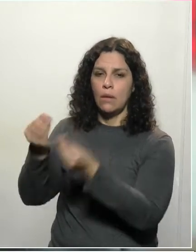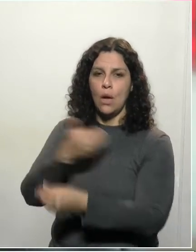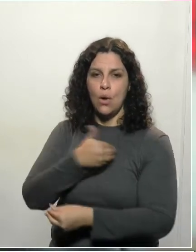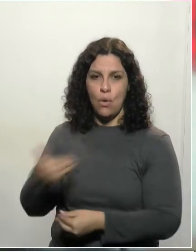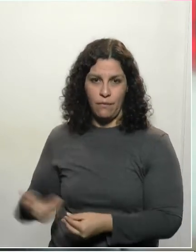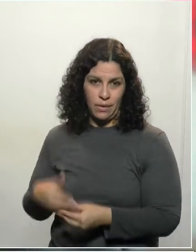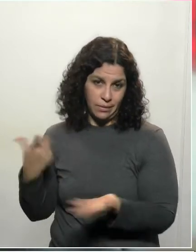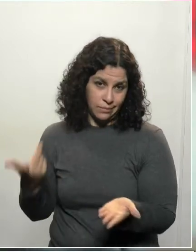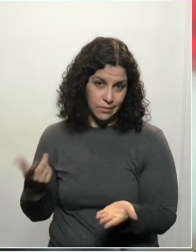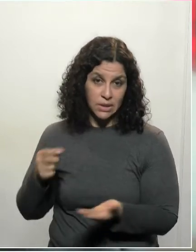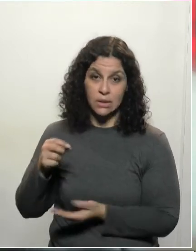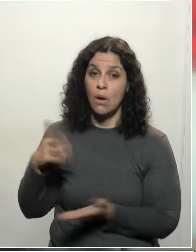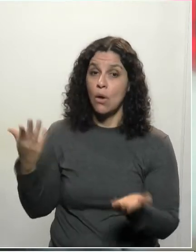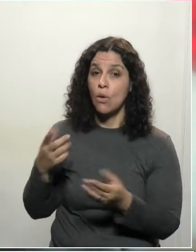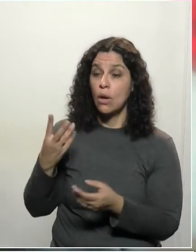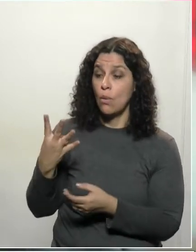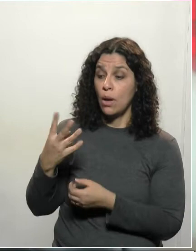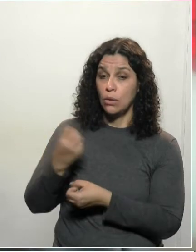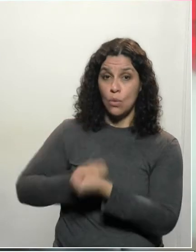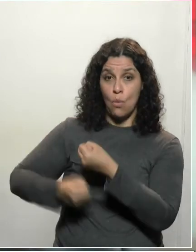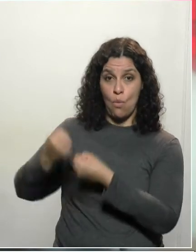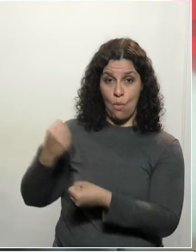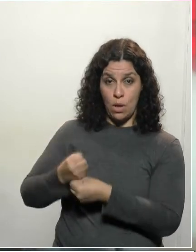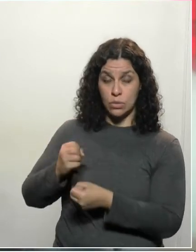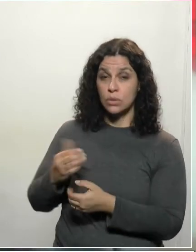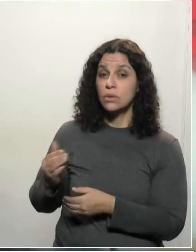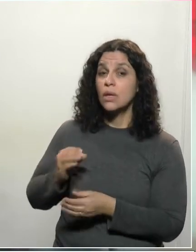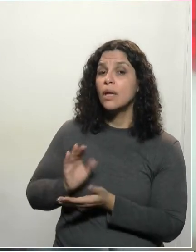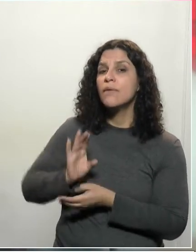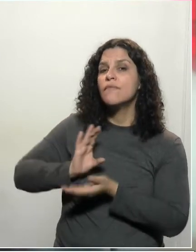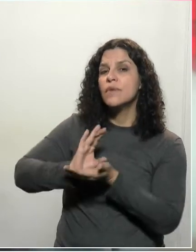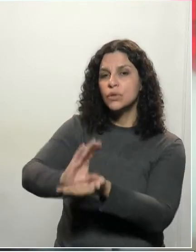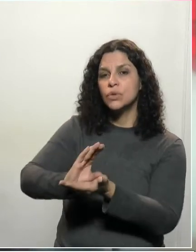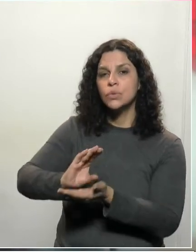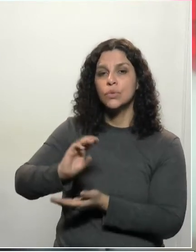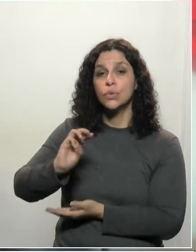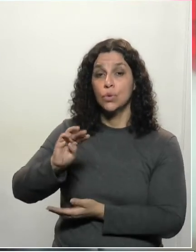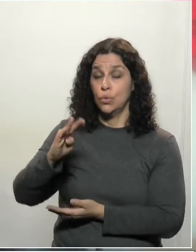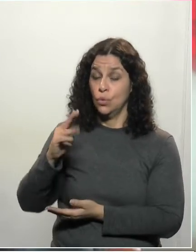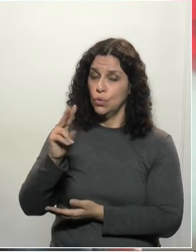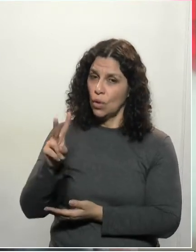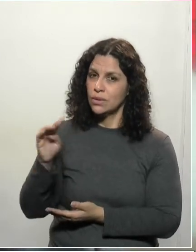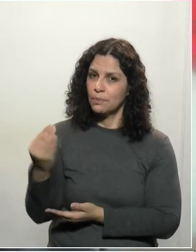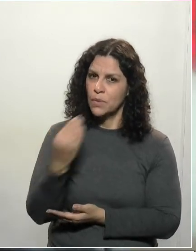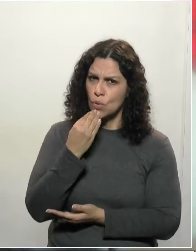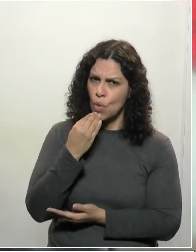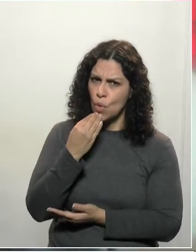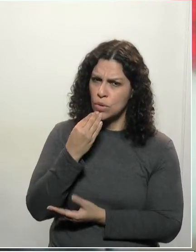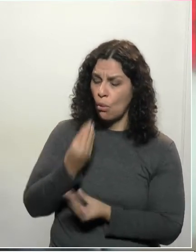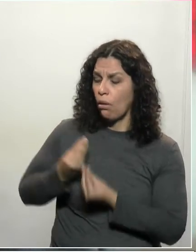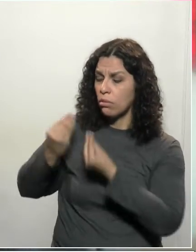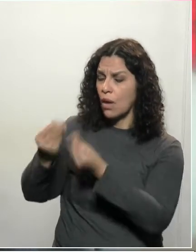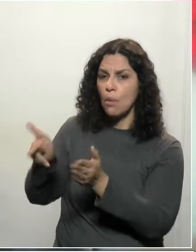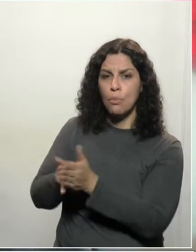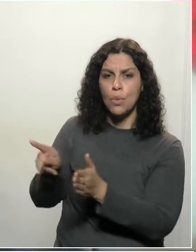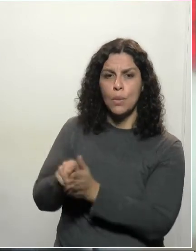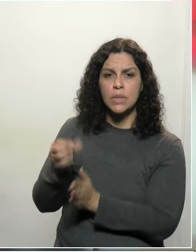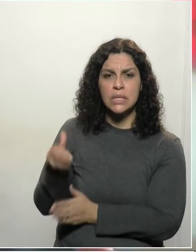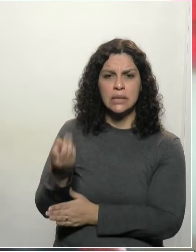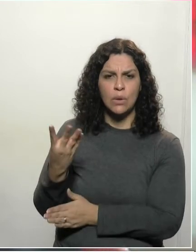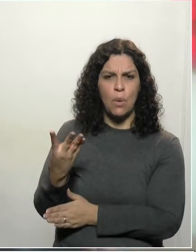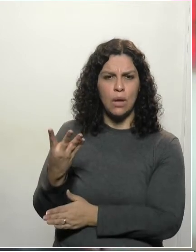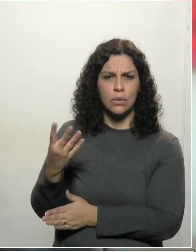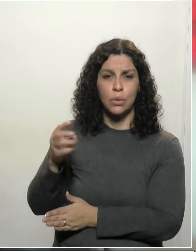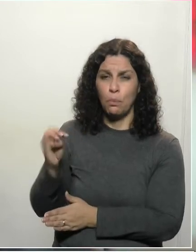investiu R$2 bilhões há 4 anos atrás, ou 6 anos atrás, hoje recebe 64 milhões apenas. Eu acho que é uma política equivocada, uma política onde o governo